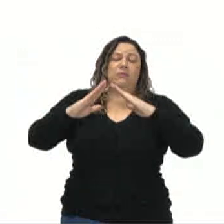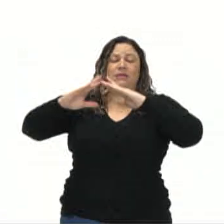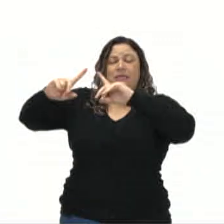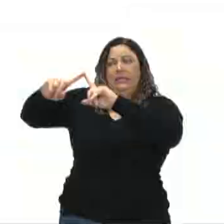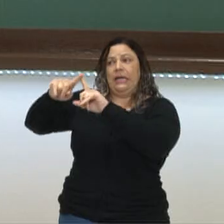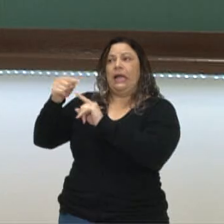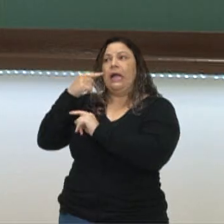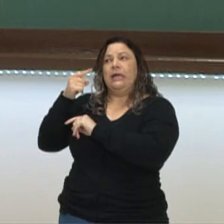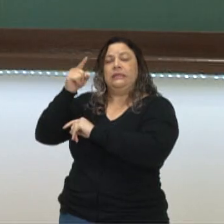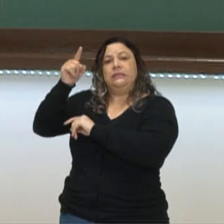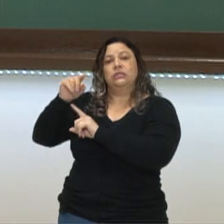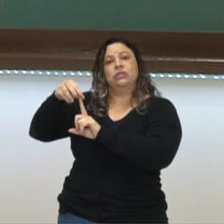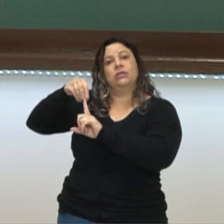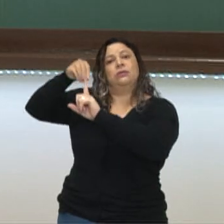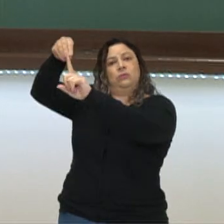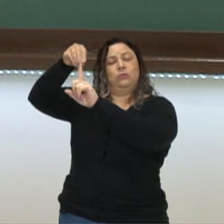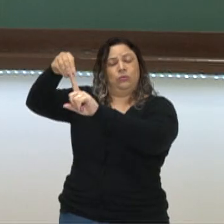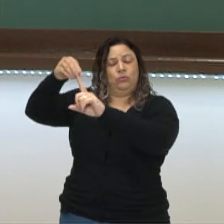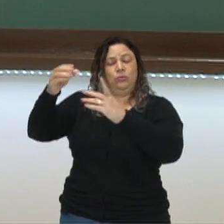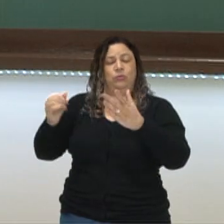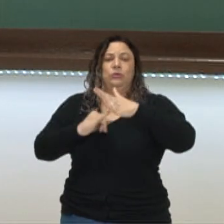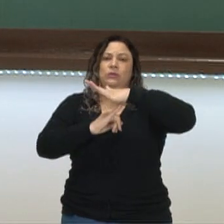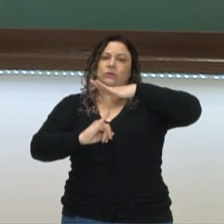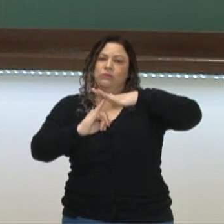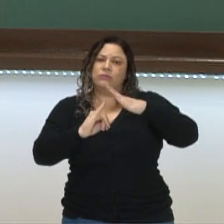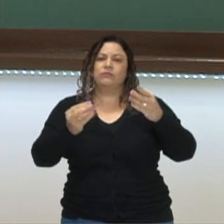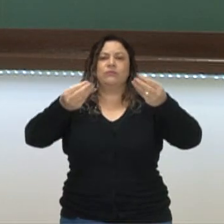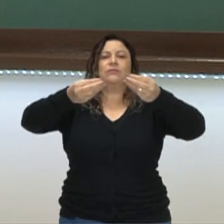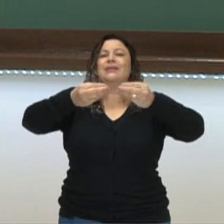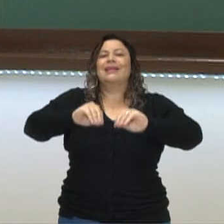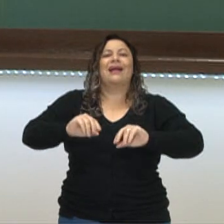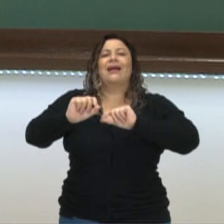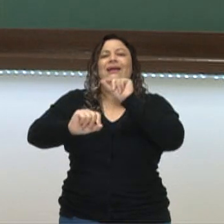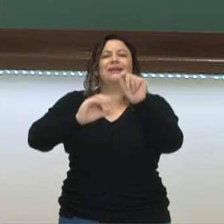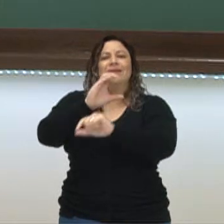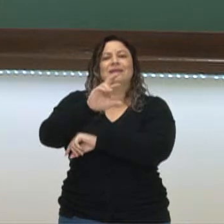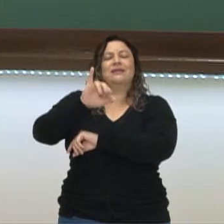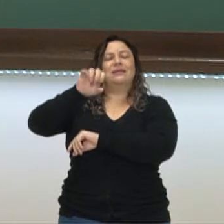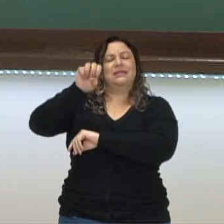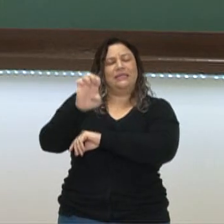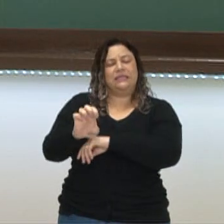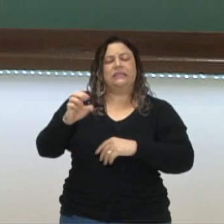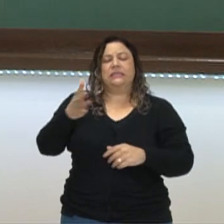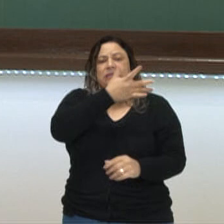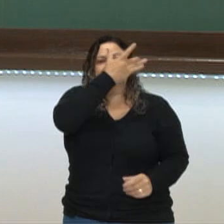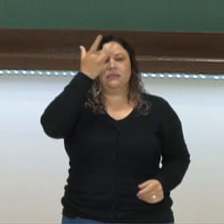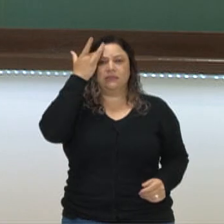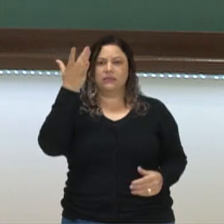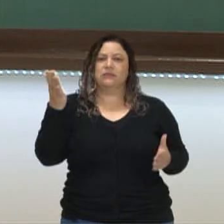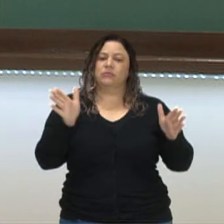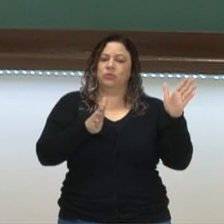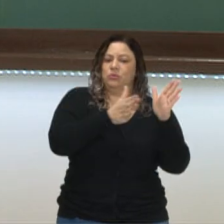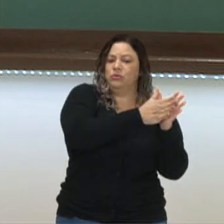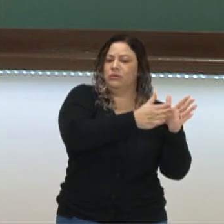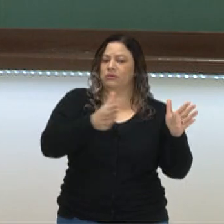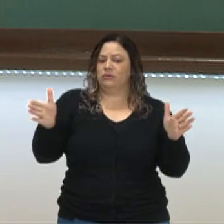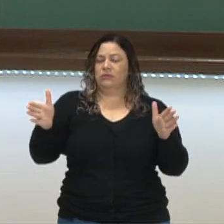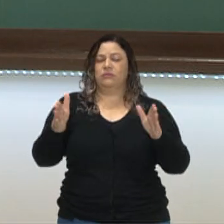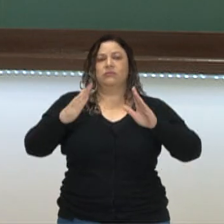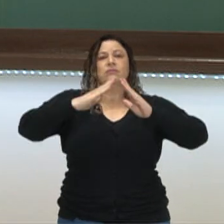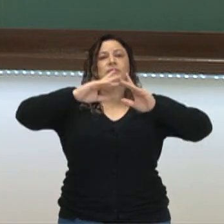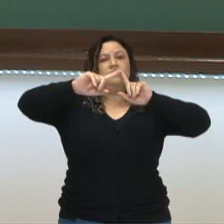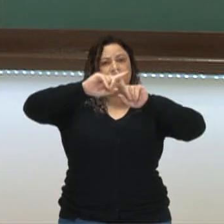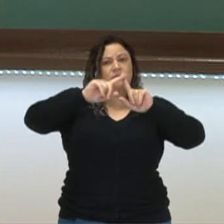diante daquelas dificuldades, diante da crise pelo qual as pessoas passavam, a igreja foi